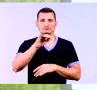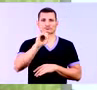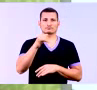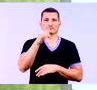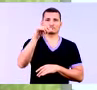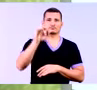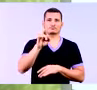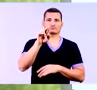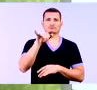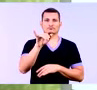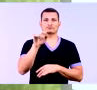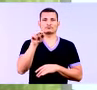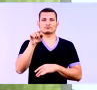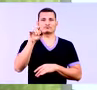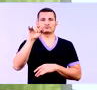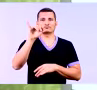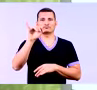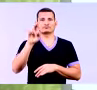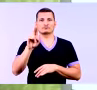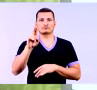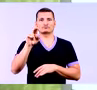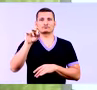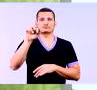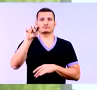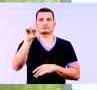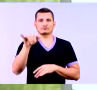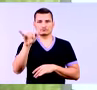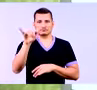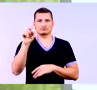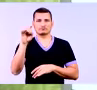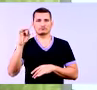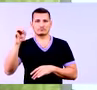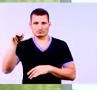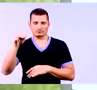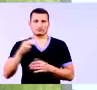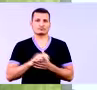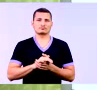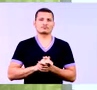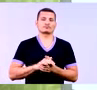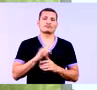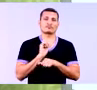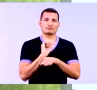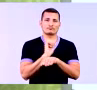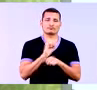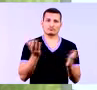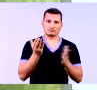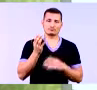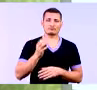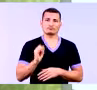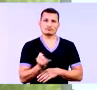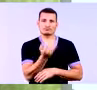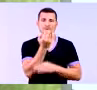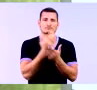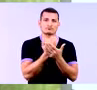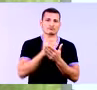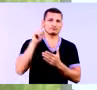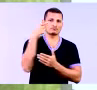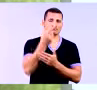jQuery.ui.com. Gente, eu espero que a aula de hoje tenha sido proveitosa a vocês. Nós, na próxima aula,